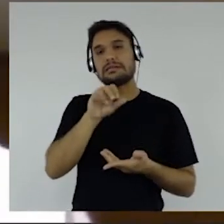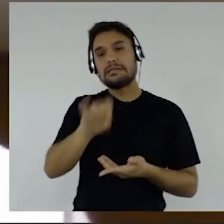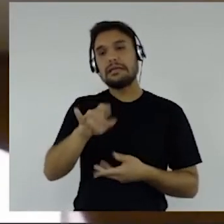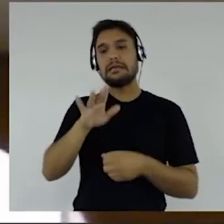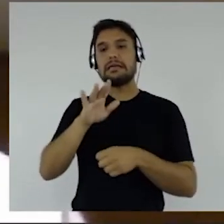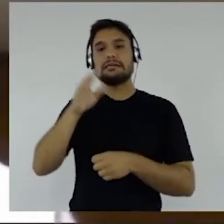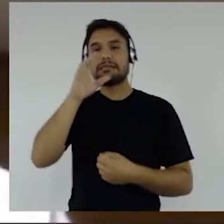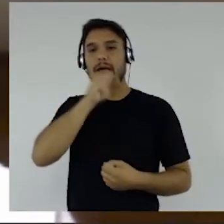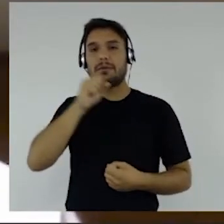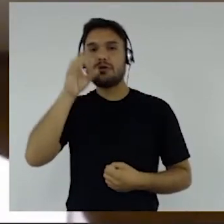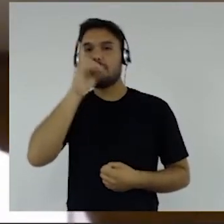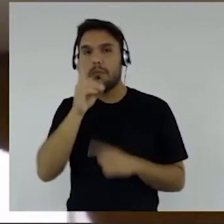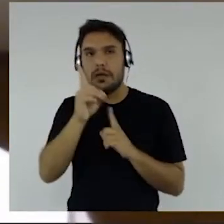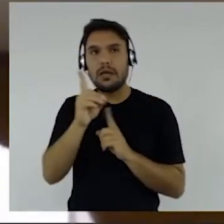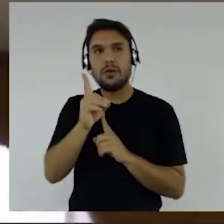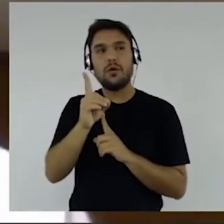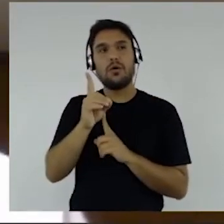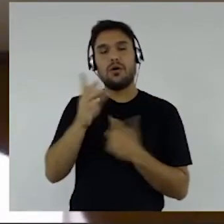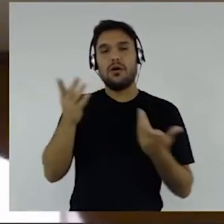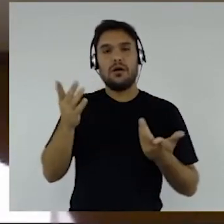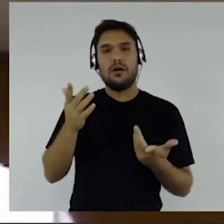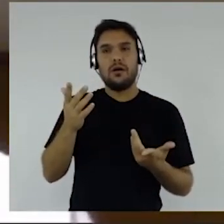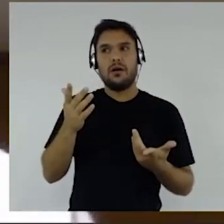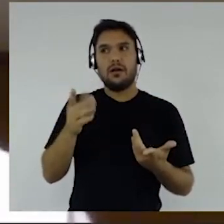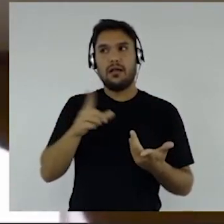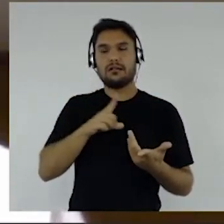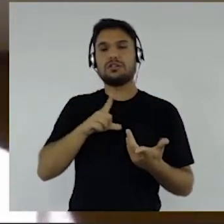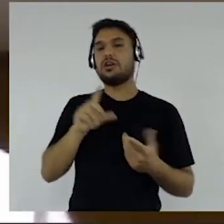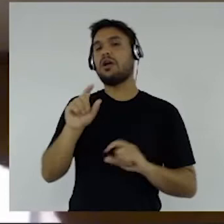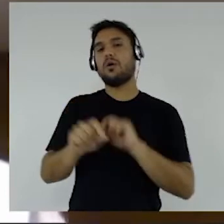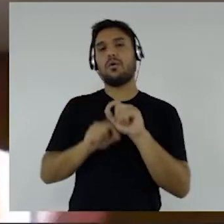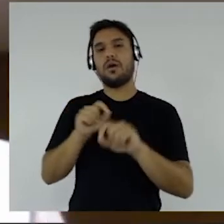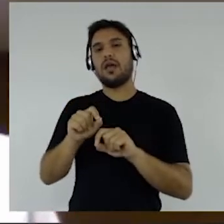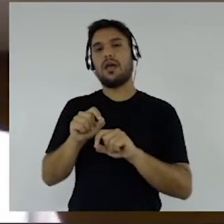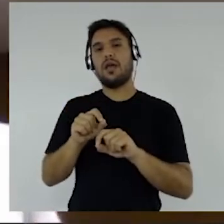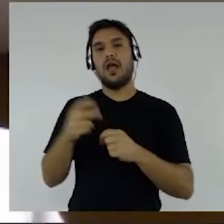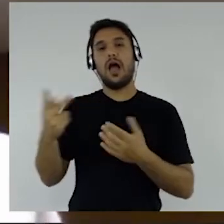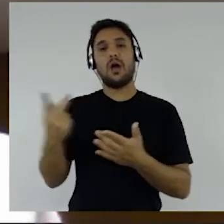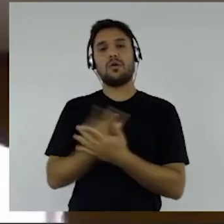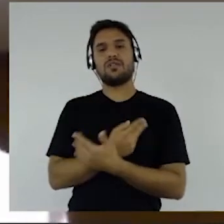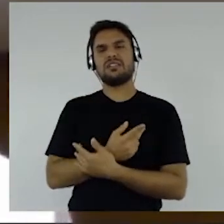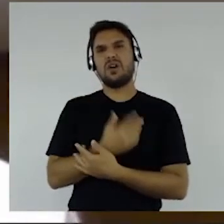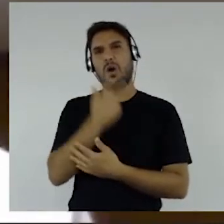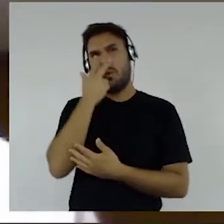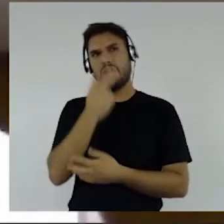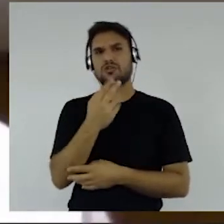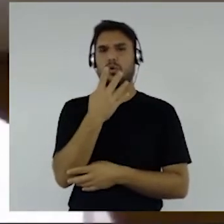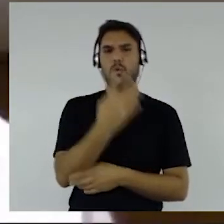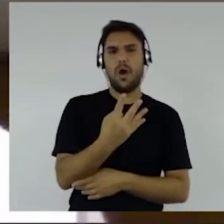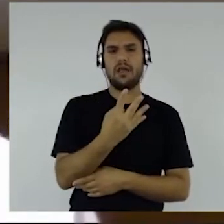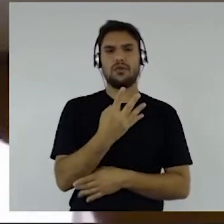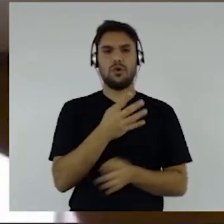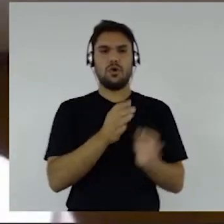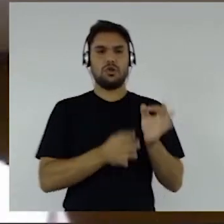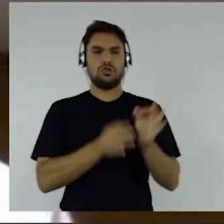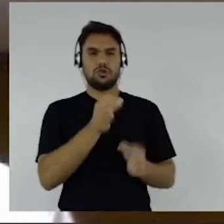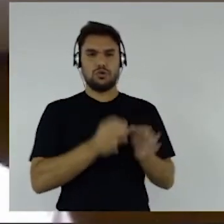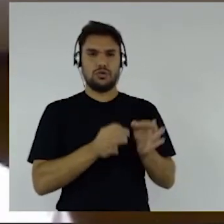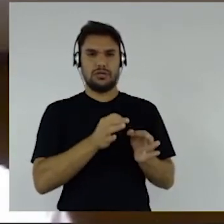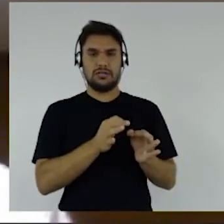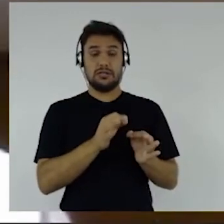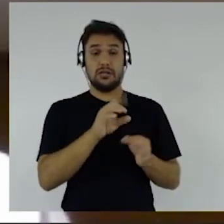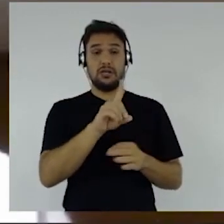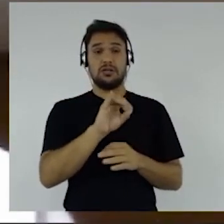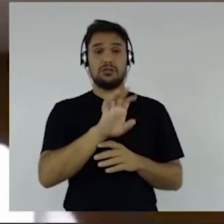de semana, a depender do feriado, tínhamos aqui realizadas, salvo engano, acho que são 4 juízes que atuam lá no